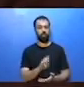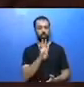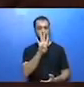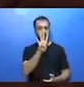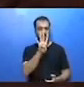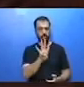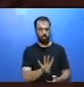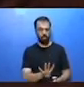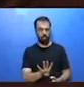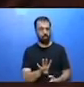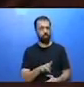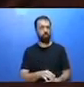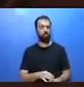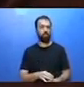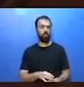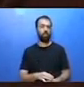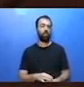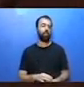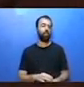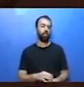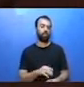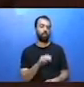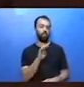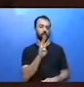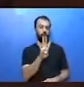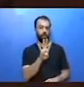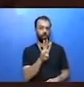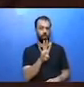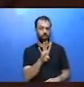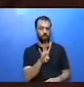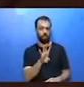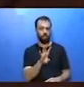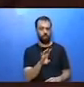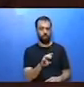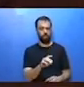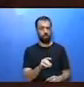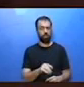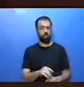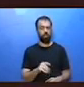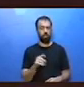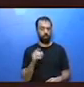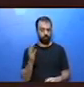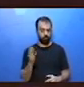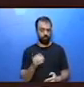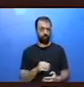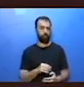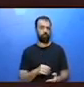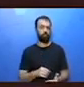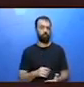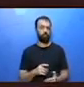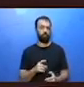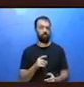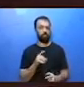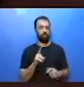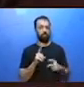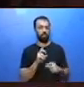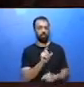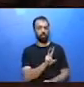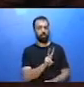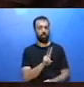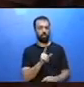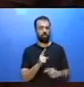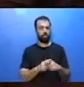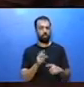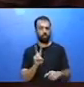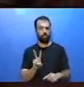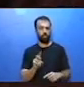Que número vezes 2 vai dar 4? É o 2. 2 vezes 2, 4. Para chegar